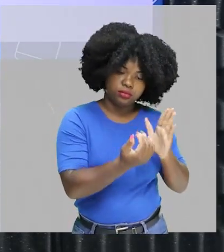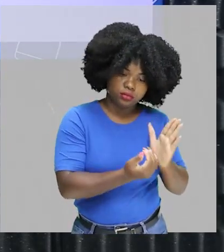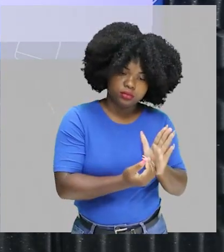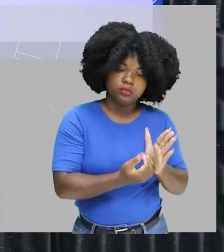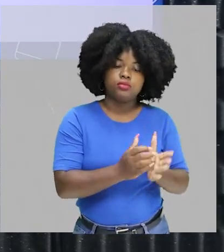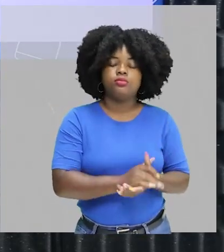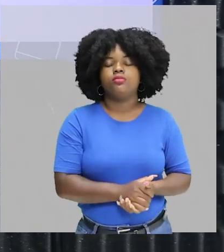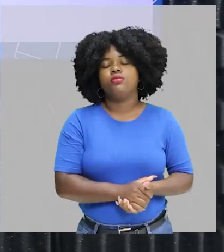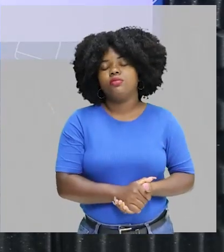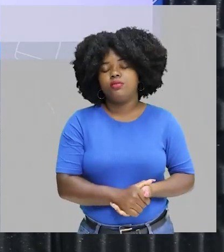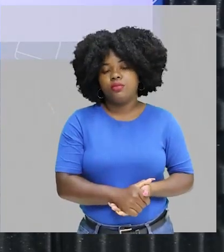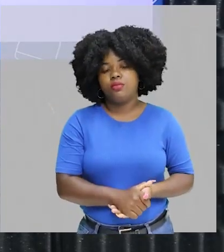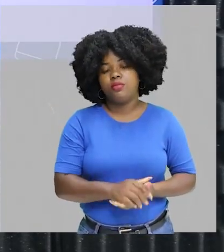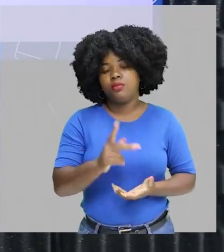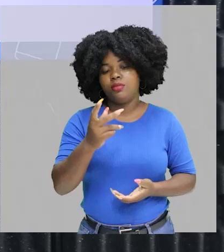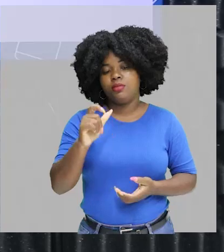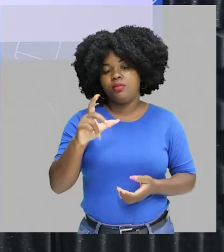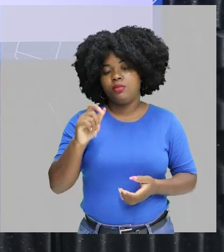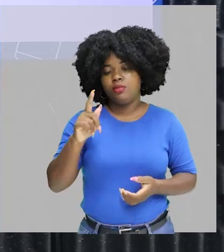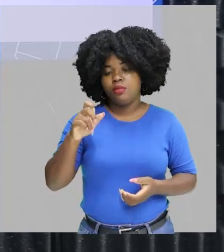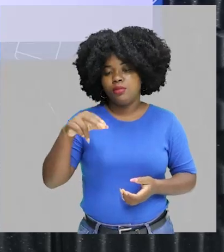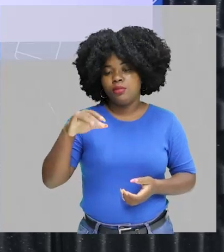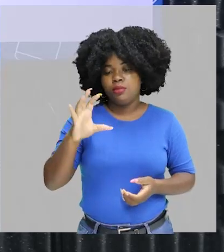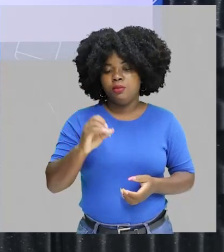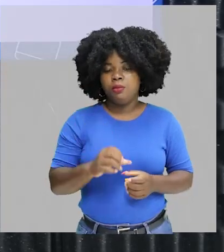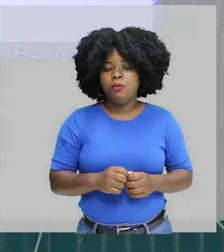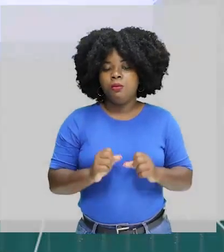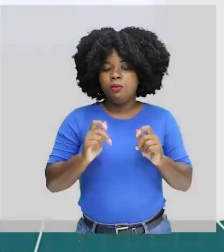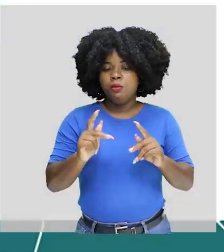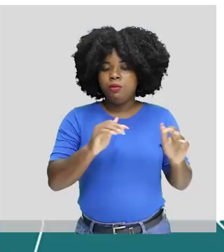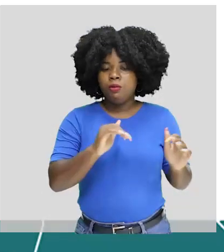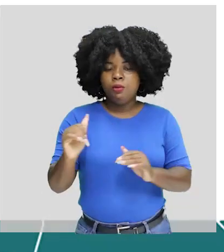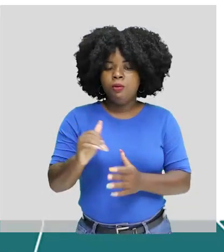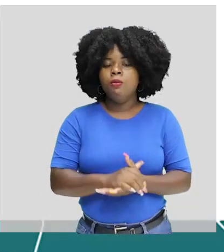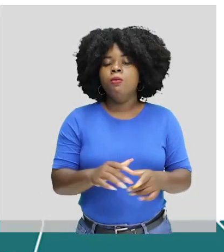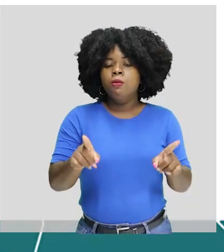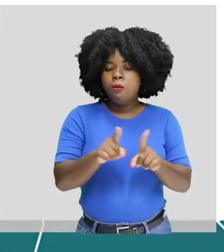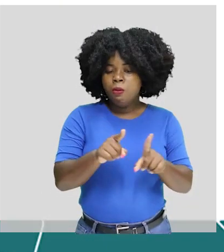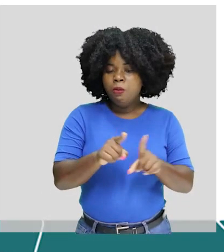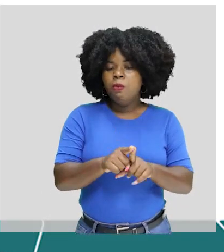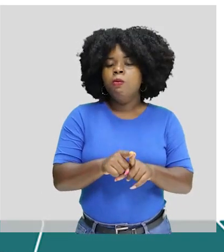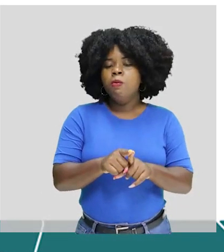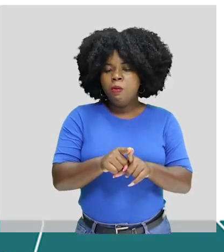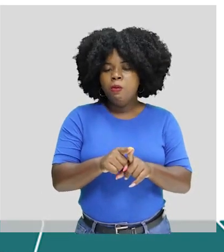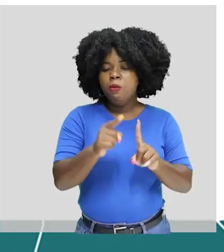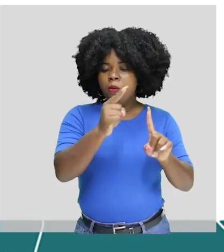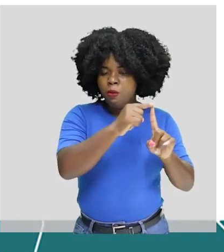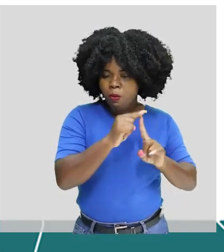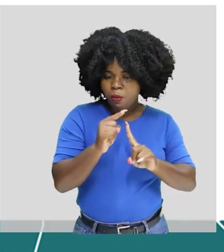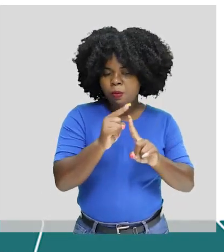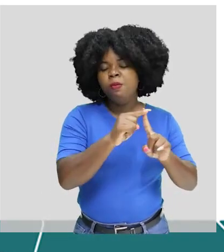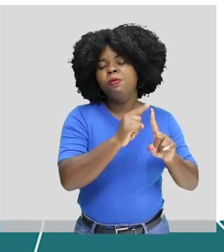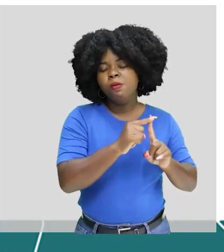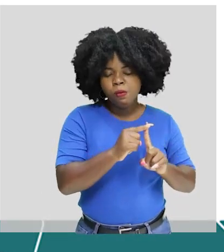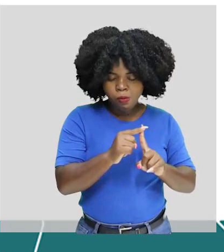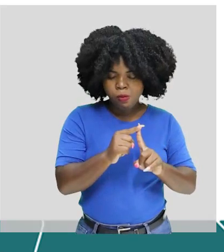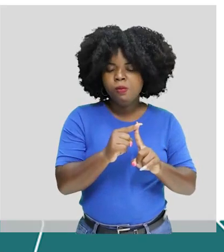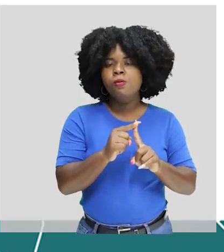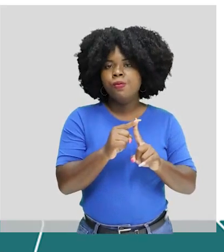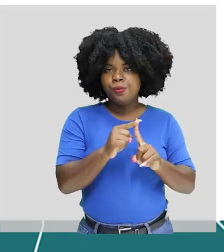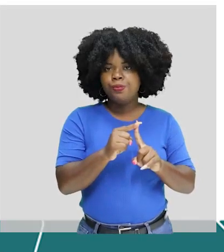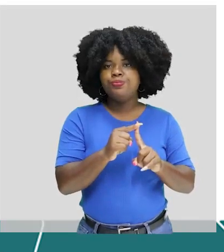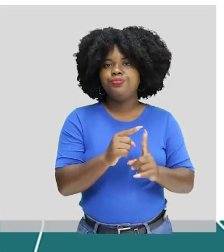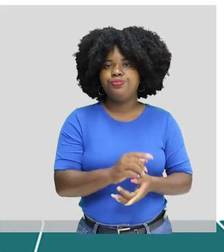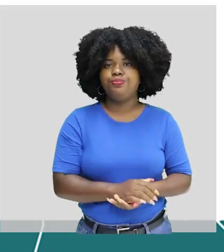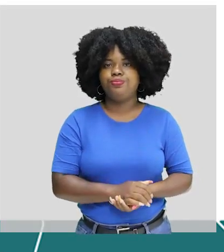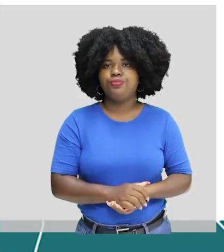classificar o halogênio, o haleto orgânico. E também de acordo com a espécie, com o tipo de